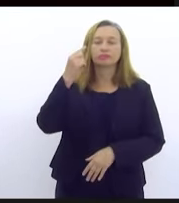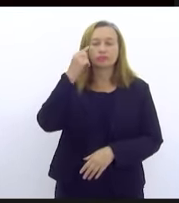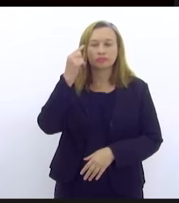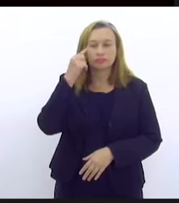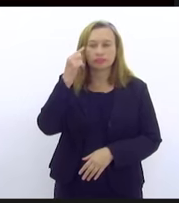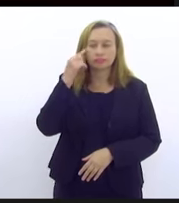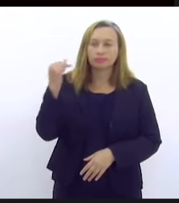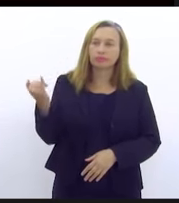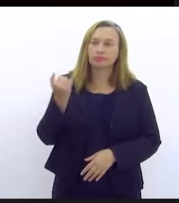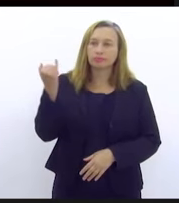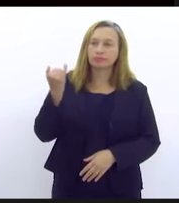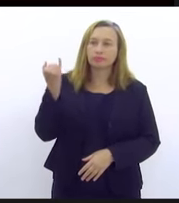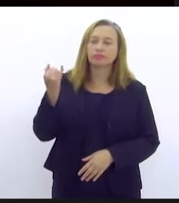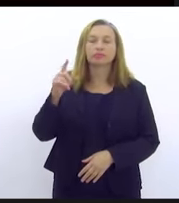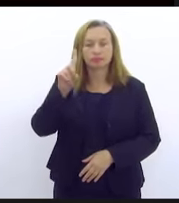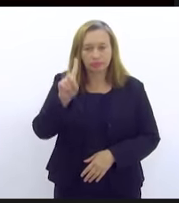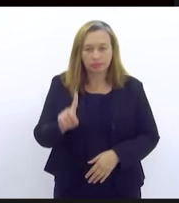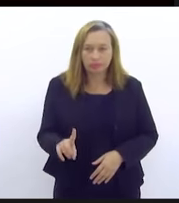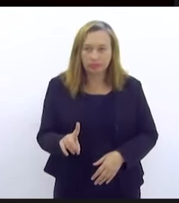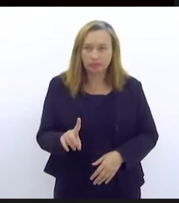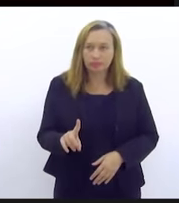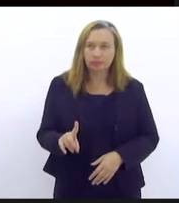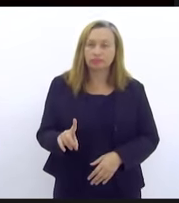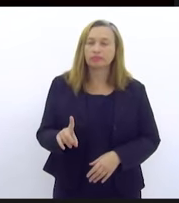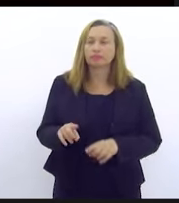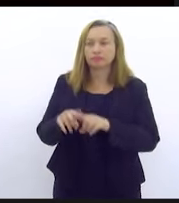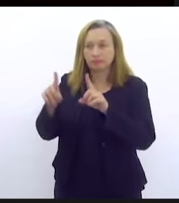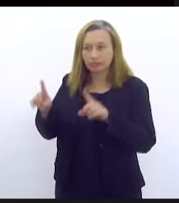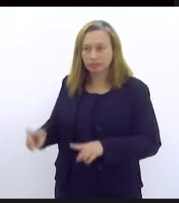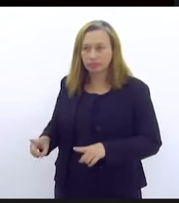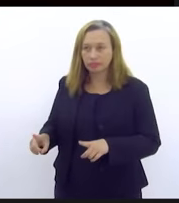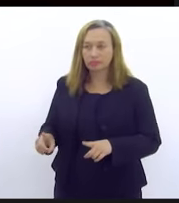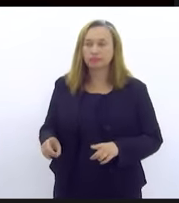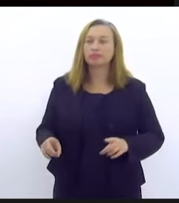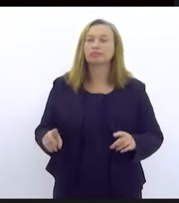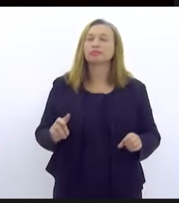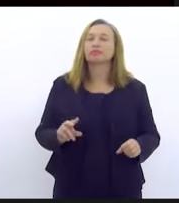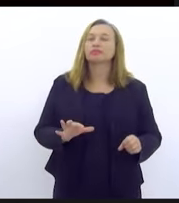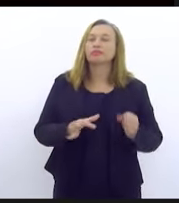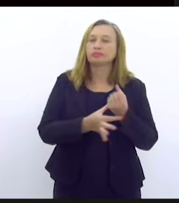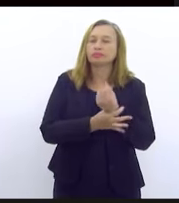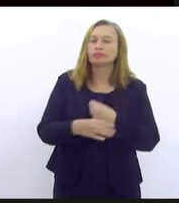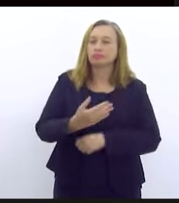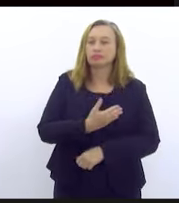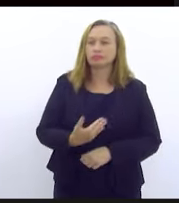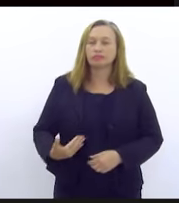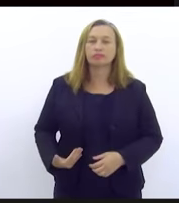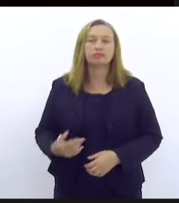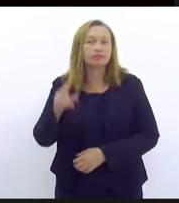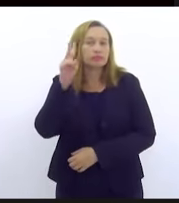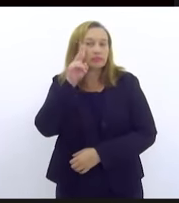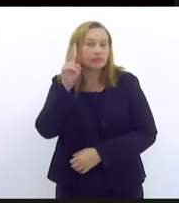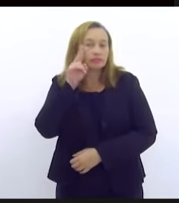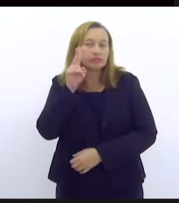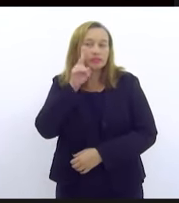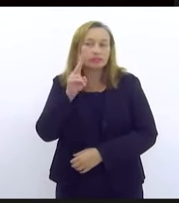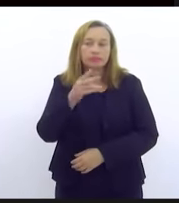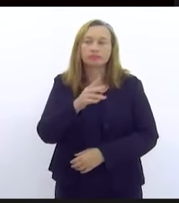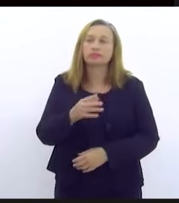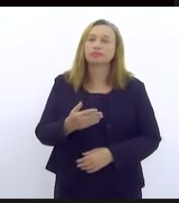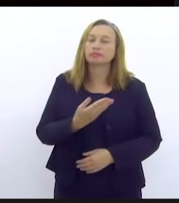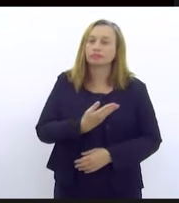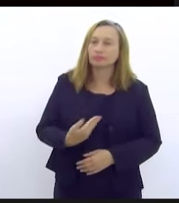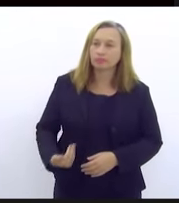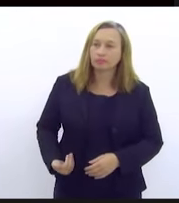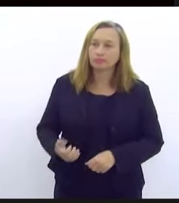da conquista de direitos dos servidores da segurança pública, para lembrar que o governo do